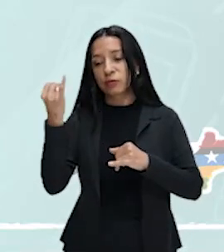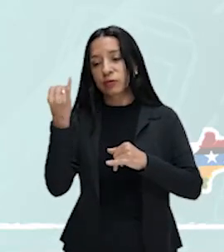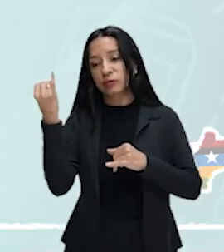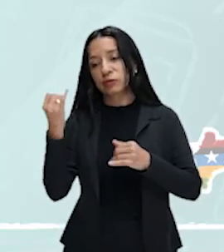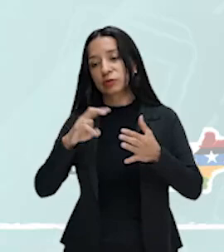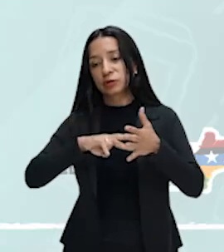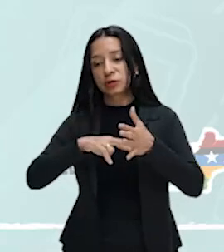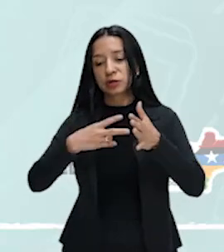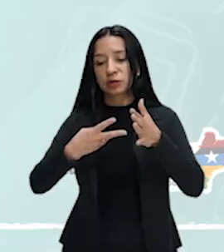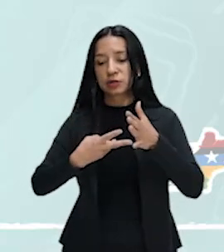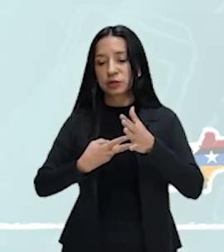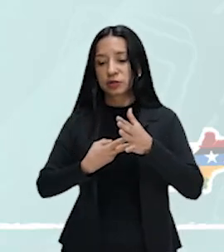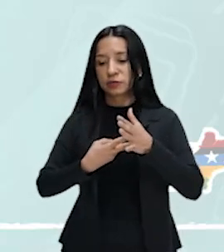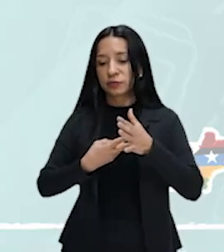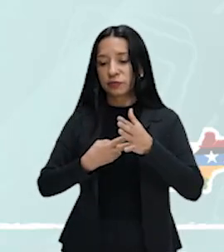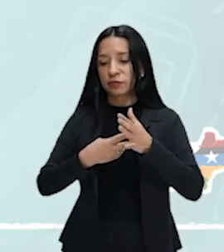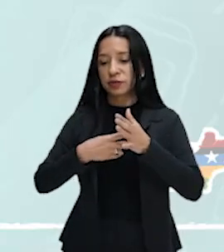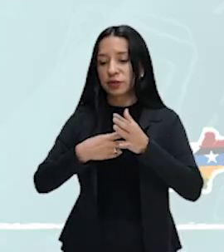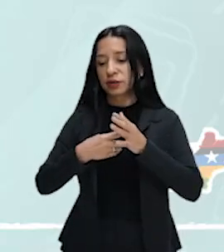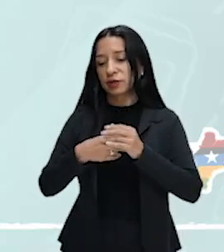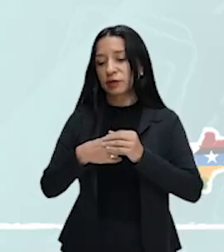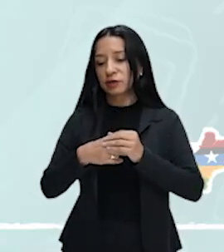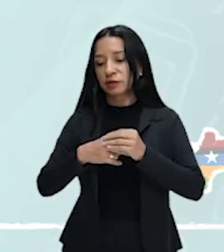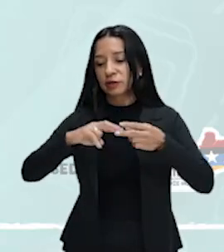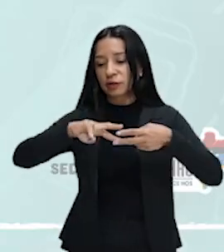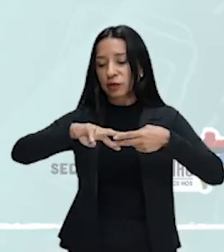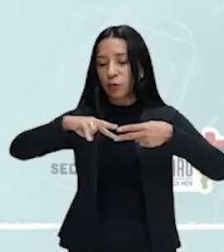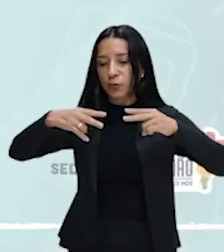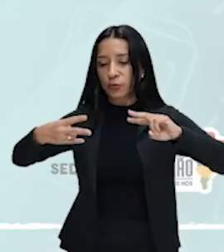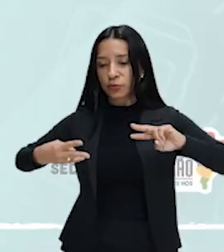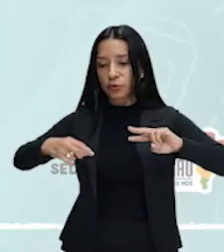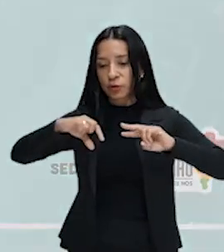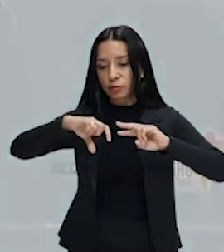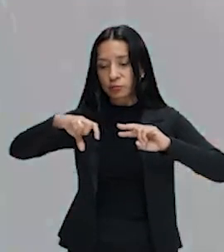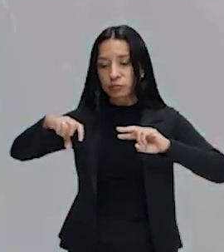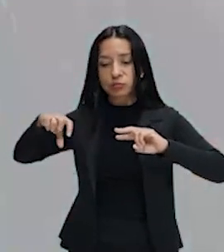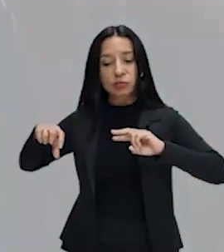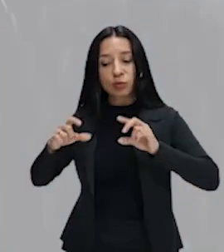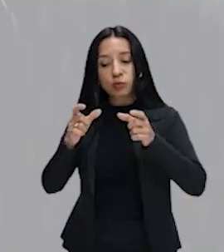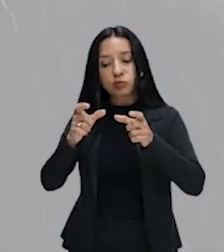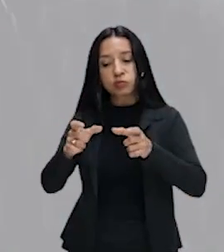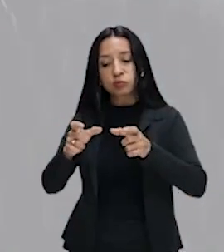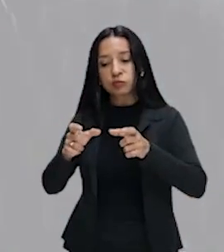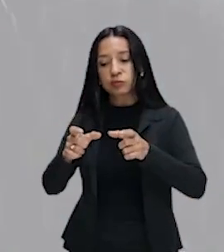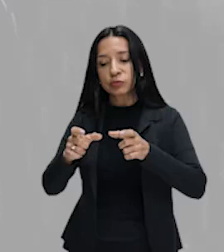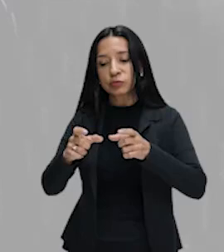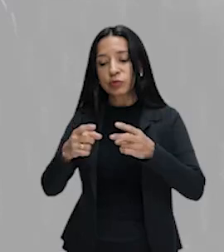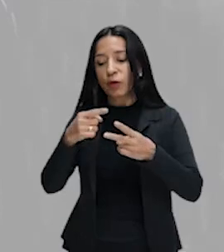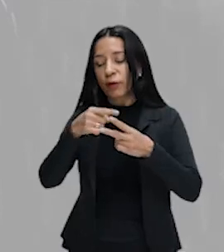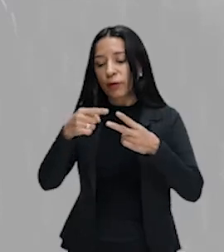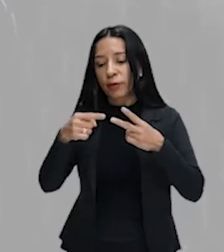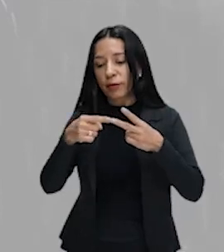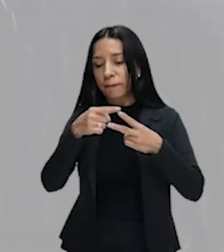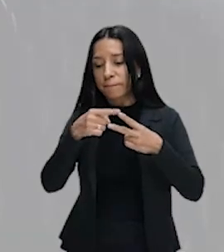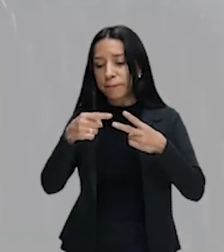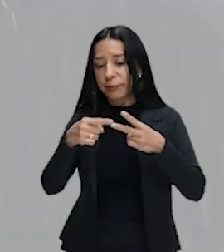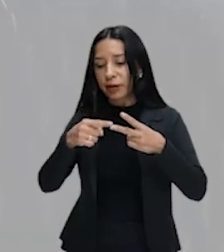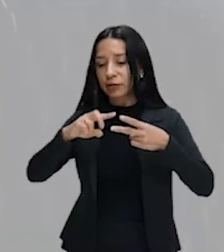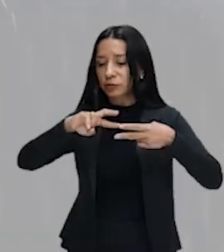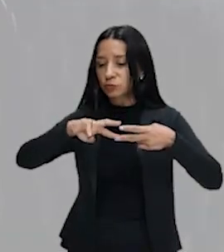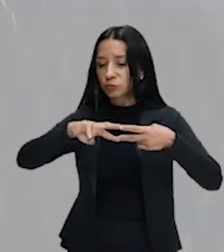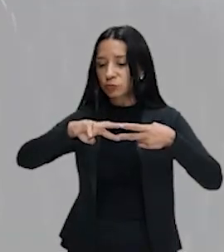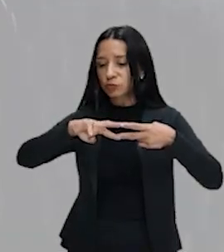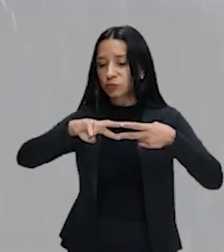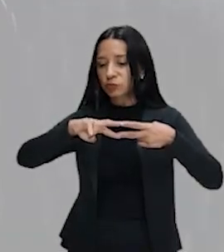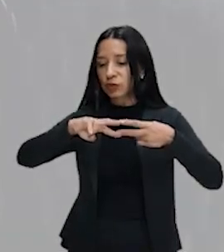esses genes, né, esses alelos, estão localizados em pares de cromossomos homólogos